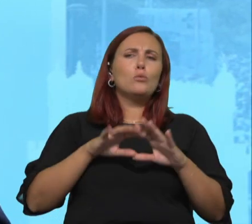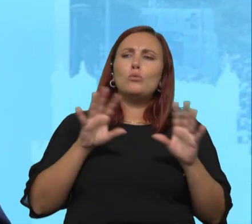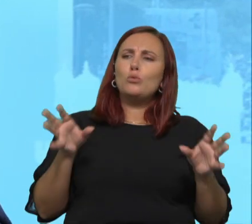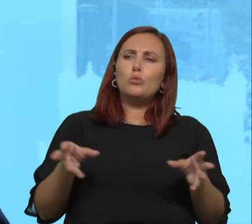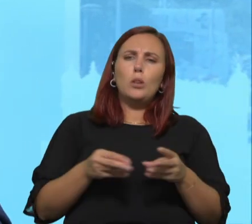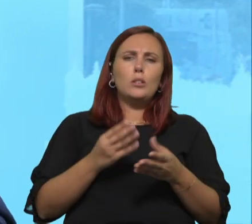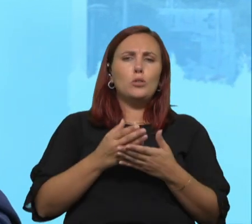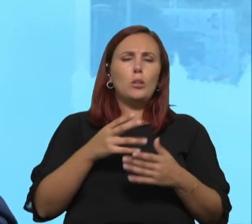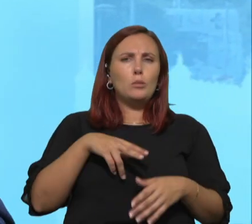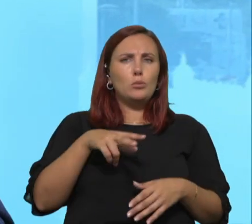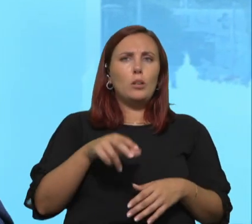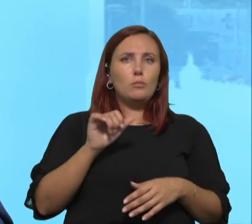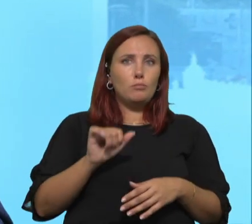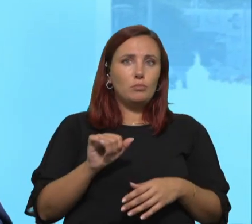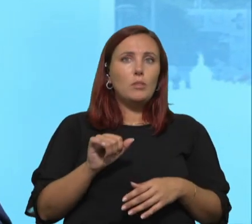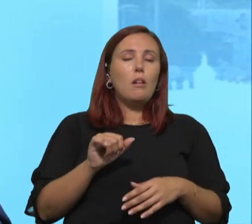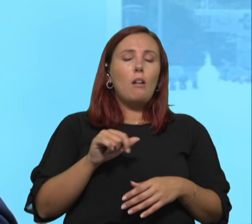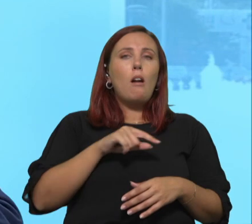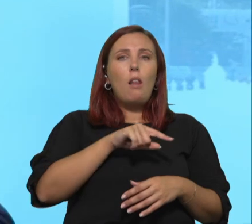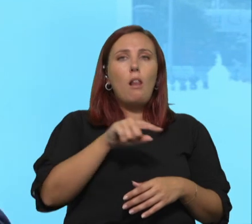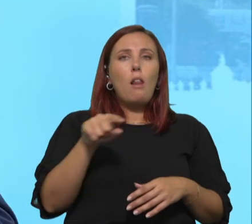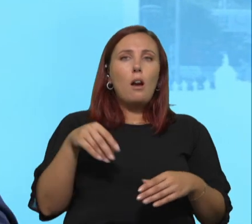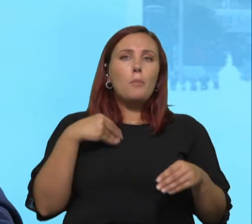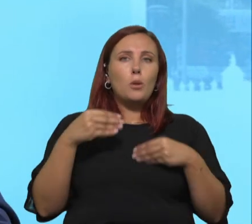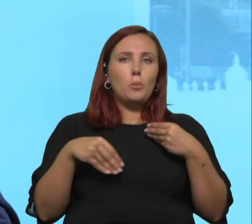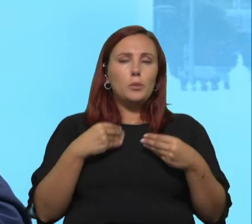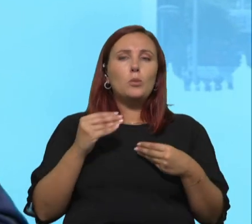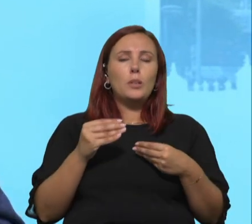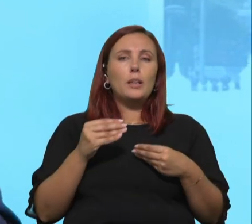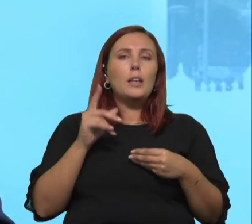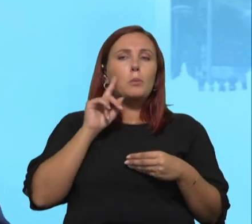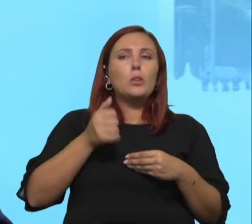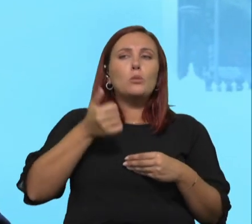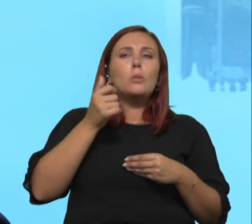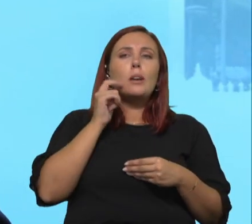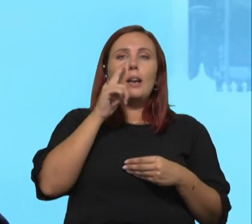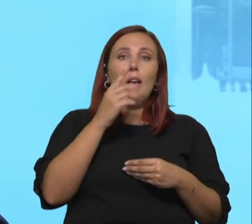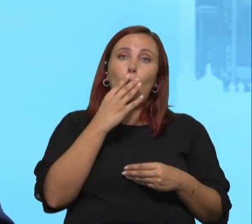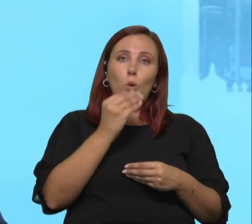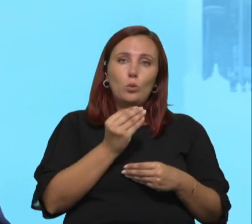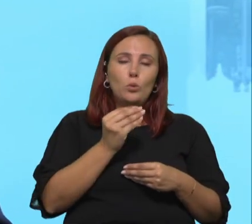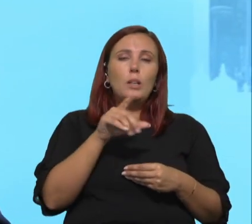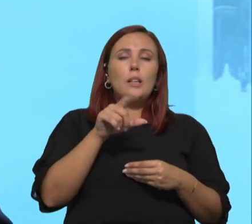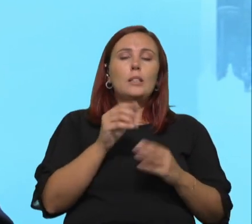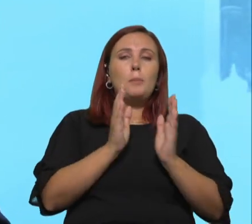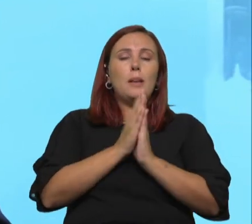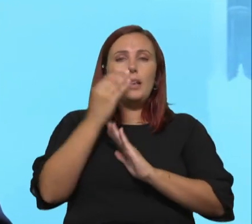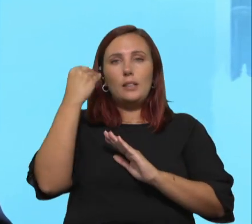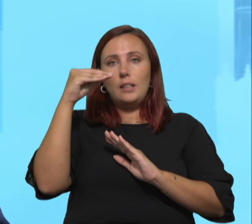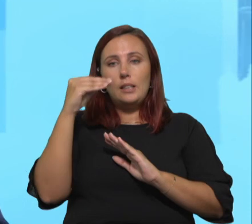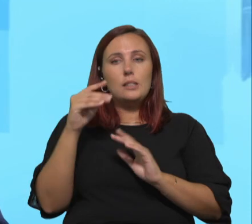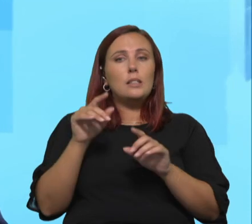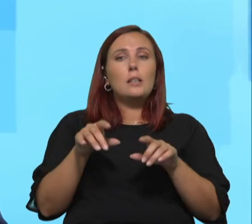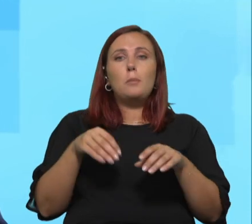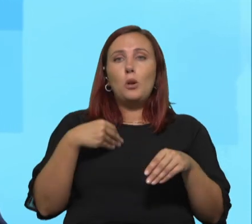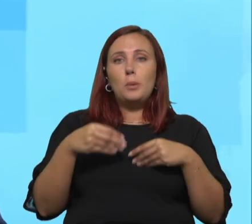escola em Portugal tem havido esta preocupação de pôr o aluno no centro. Tal como a catequese tem tido esta preocupação. E